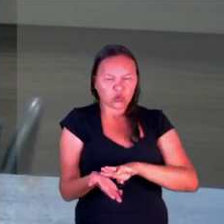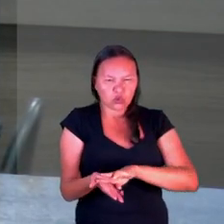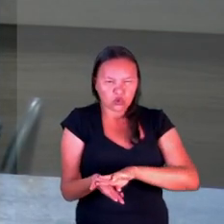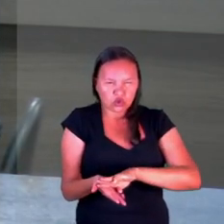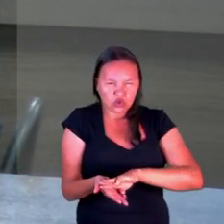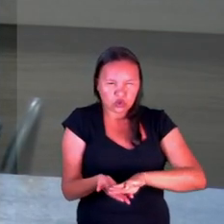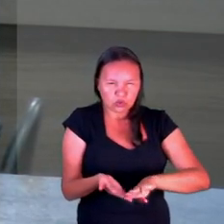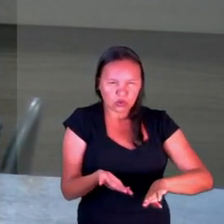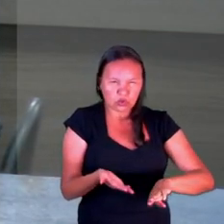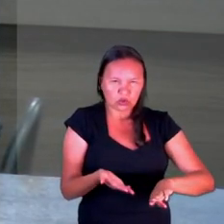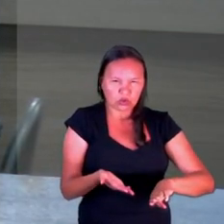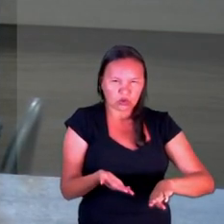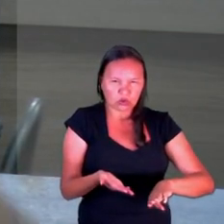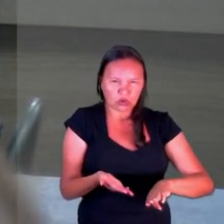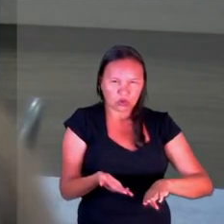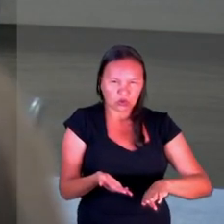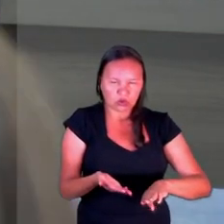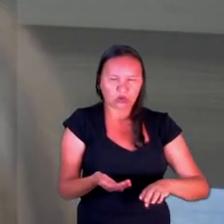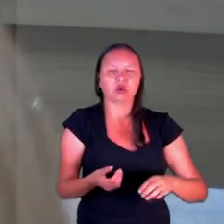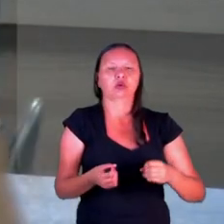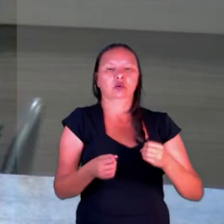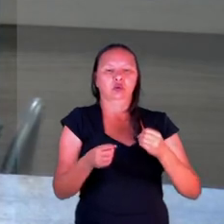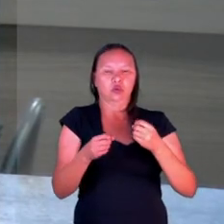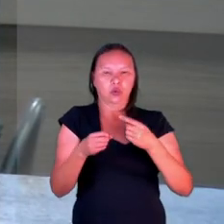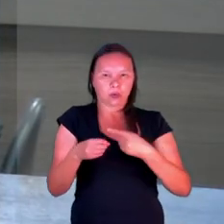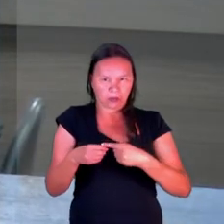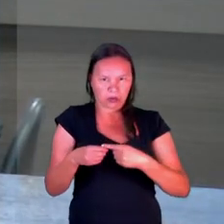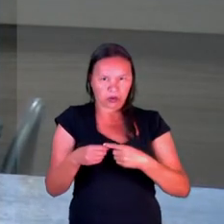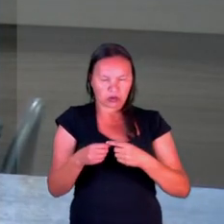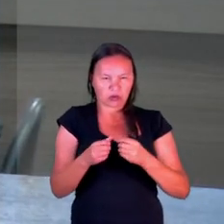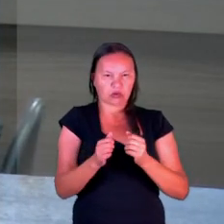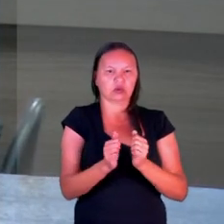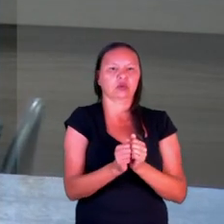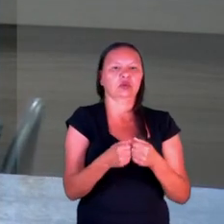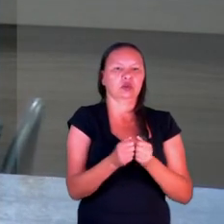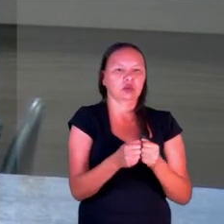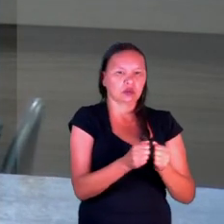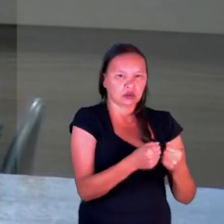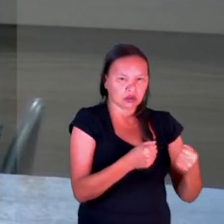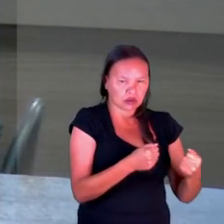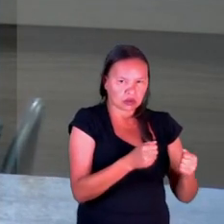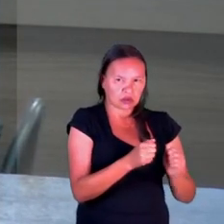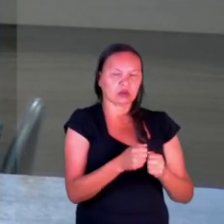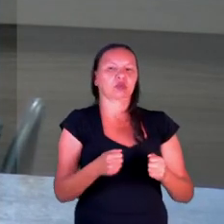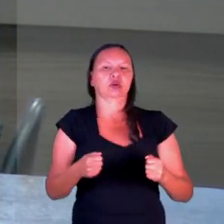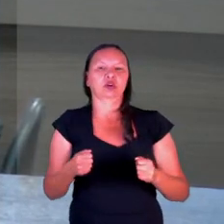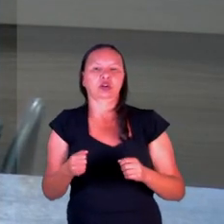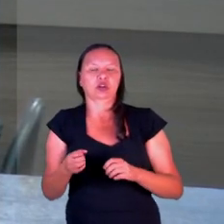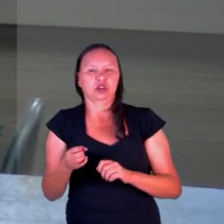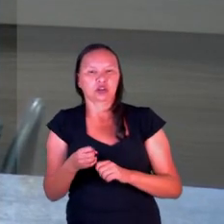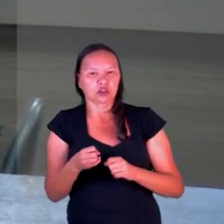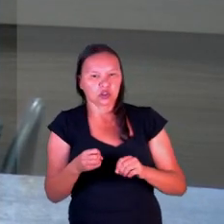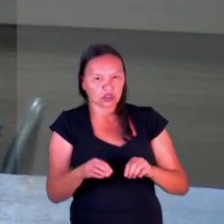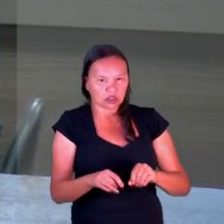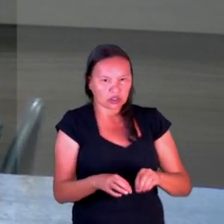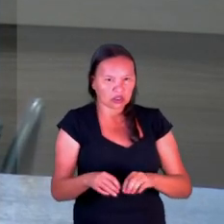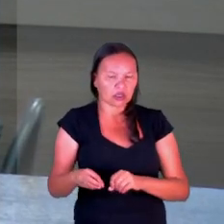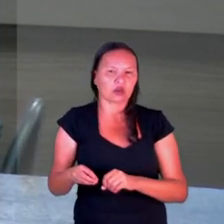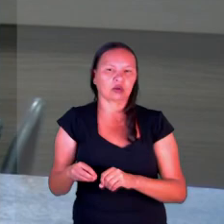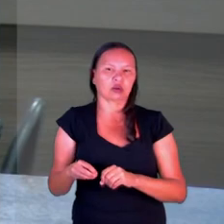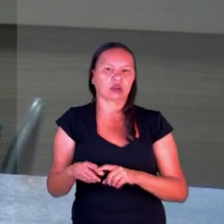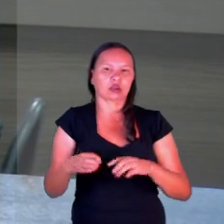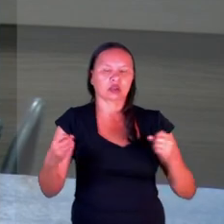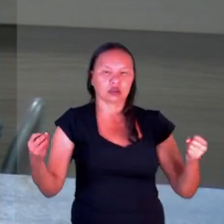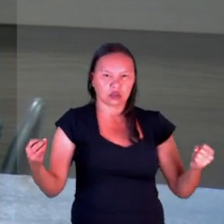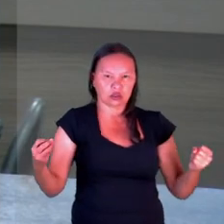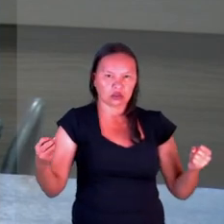é triste nós temos um porto de transporte de grãos com esse potencial gigante então isso causa uma indignação Então